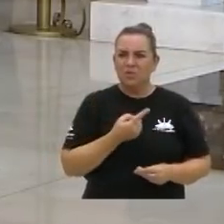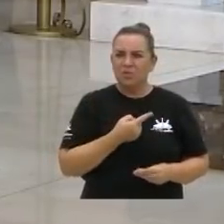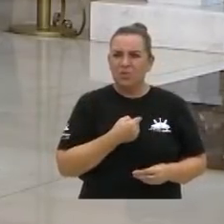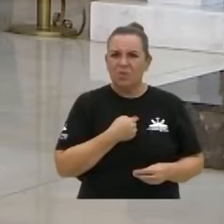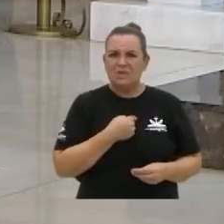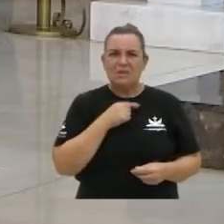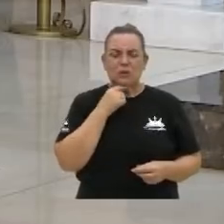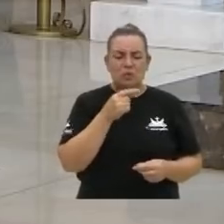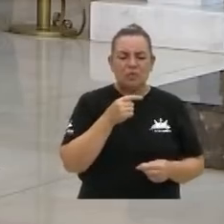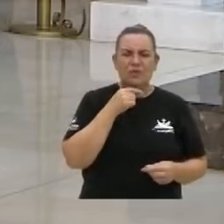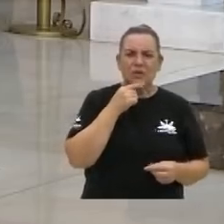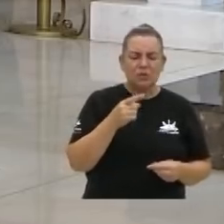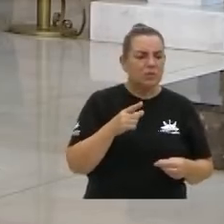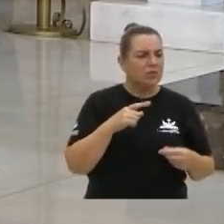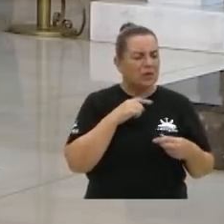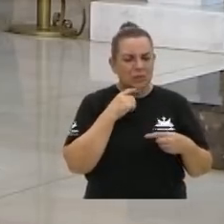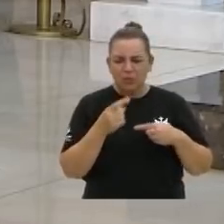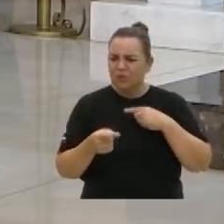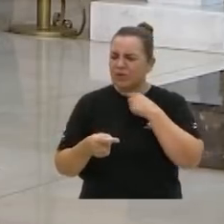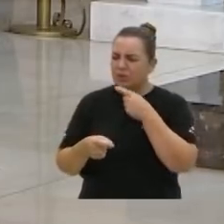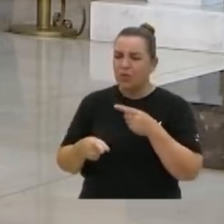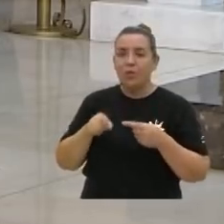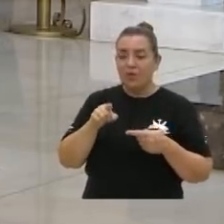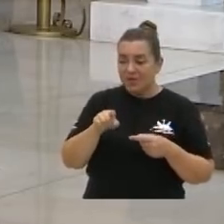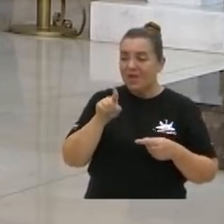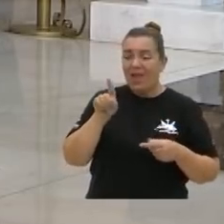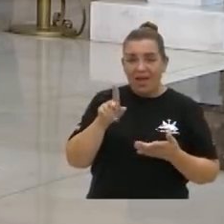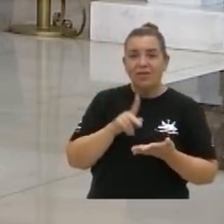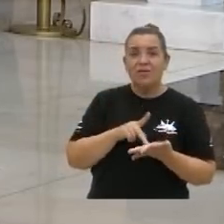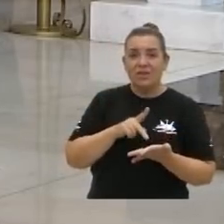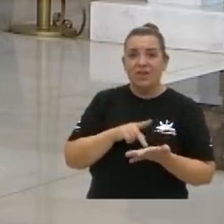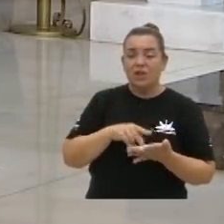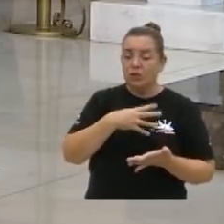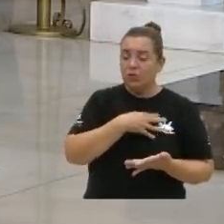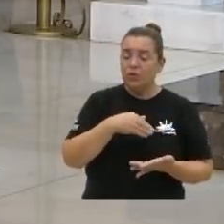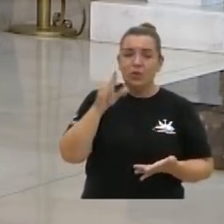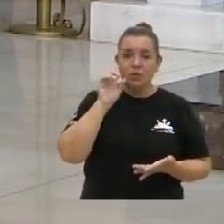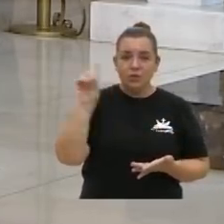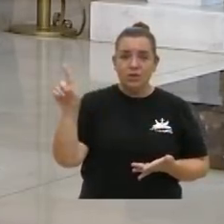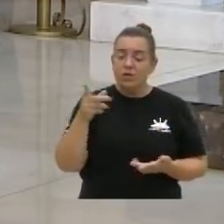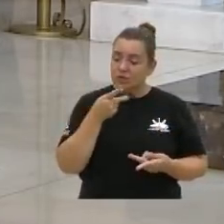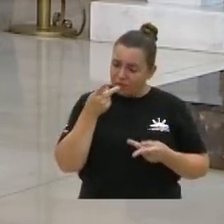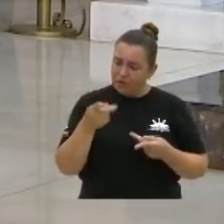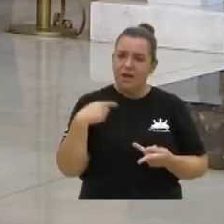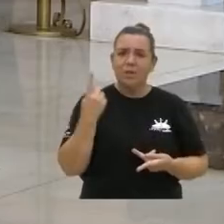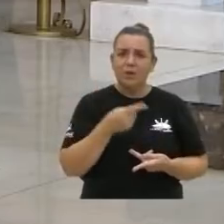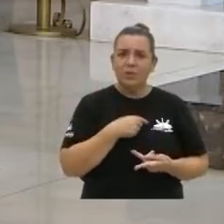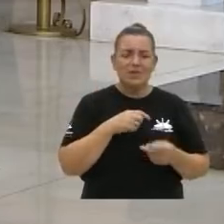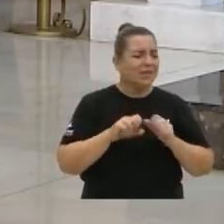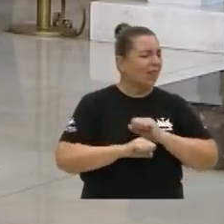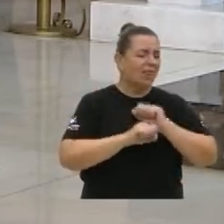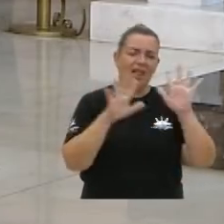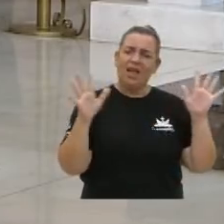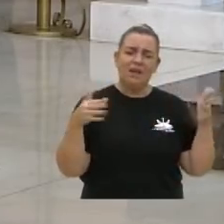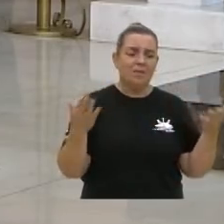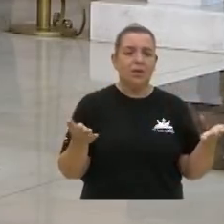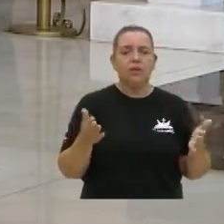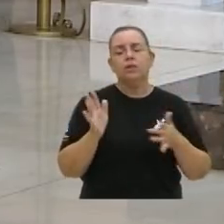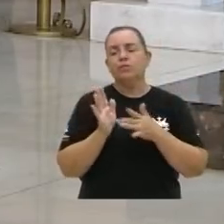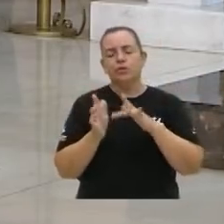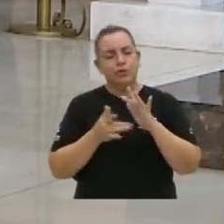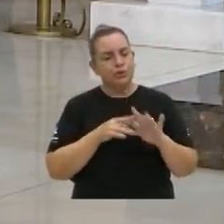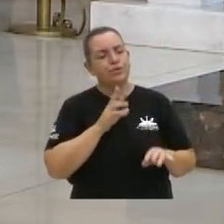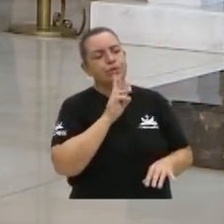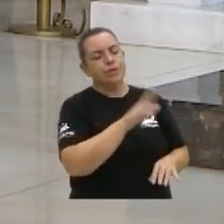em dúvida? Se tu és o Messias, dize-nos abertamente. Jesus